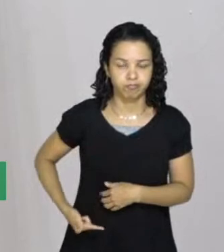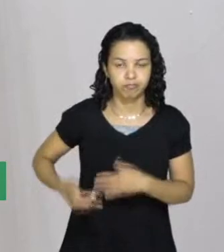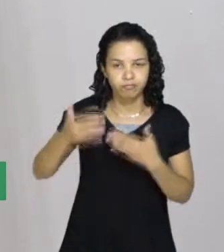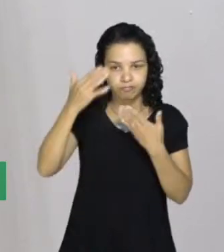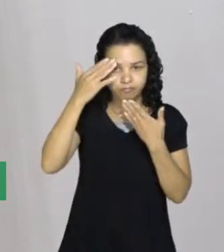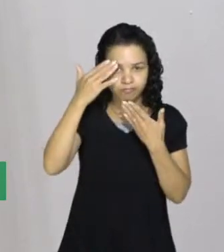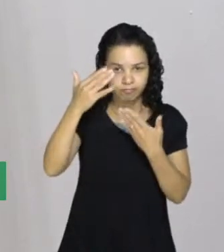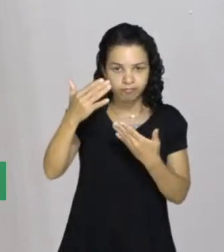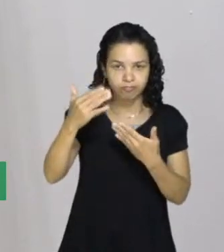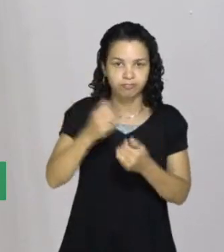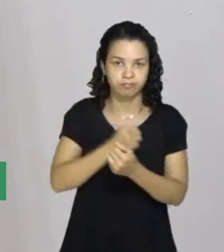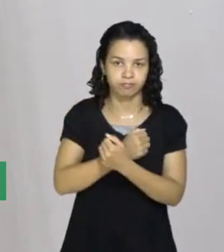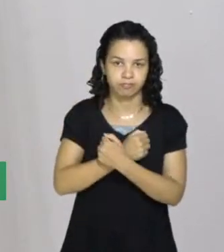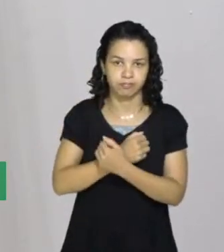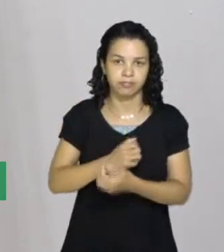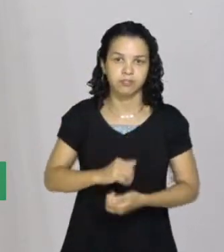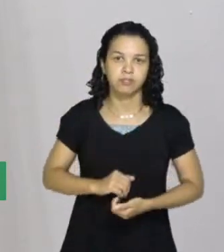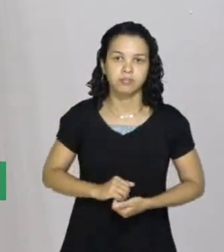oportunidade. Um grande abraço a todos.